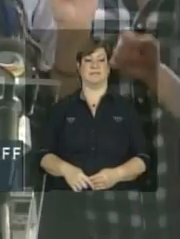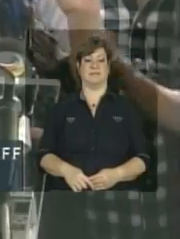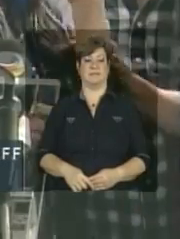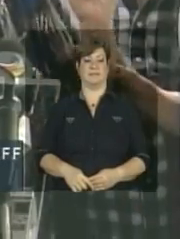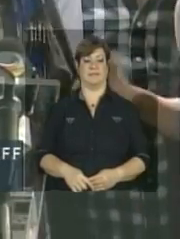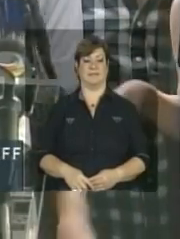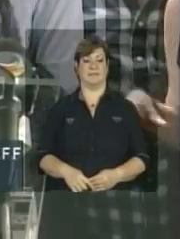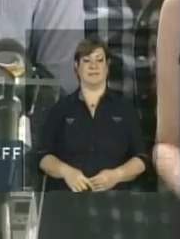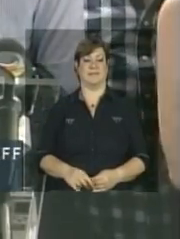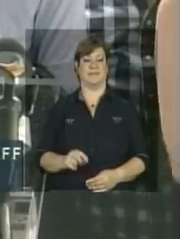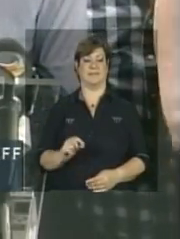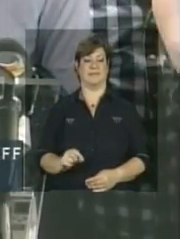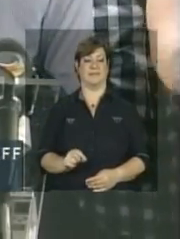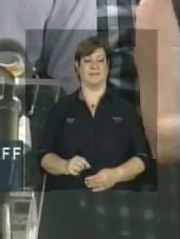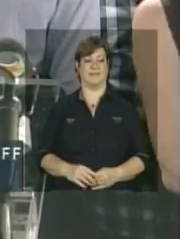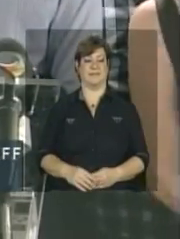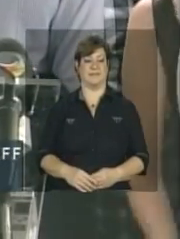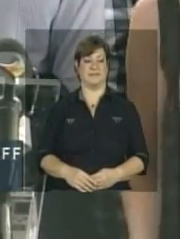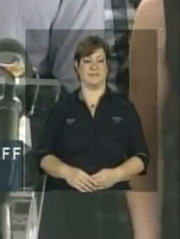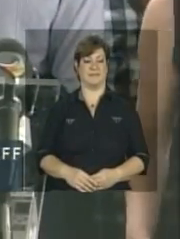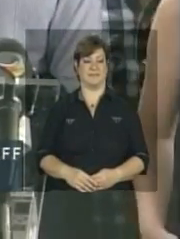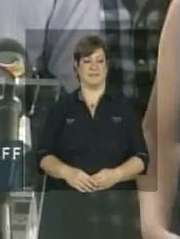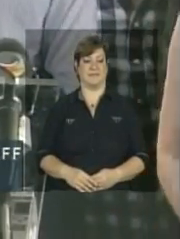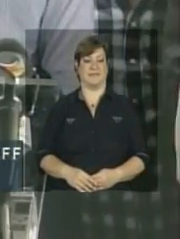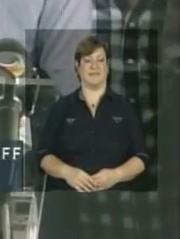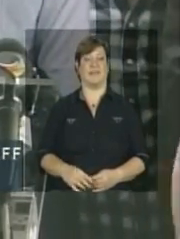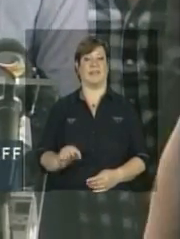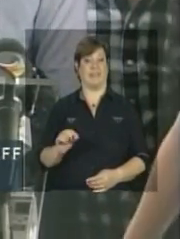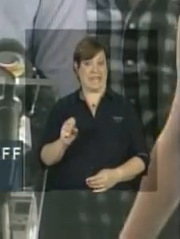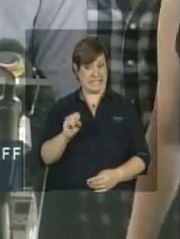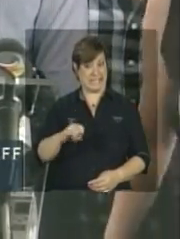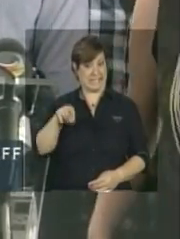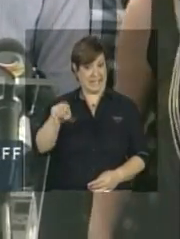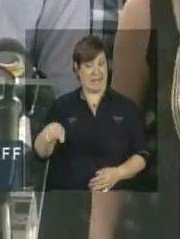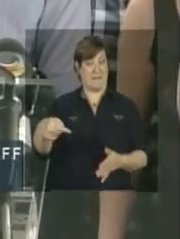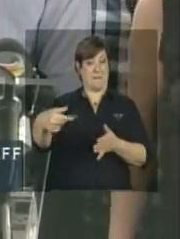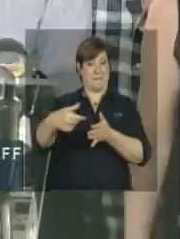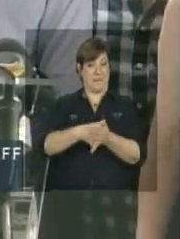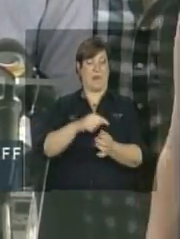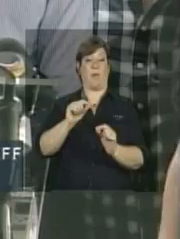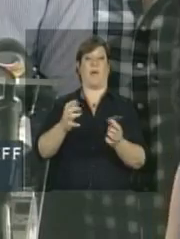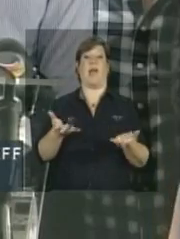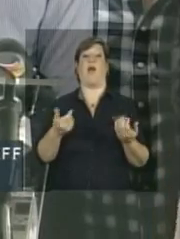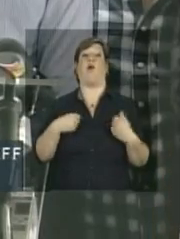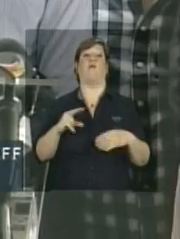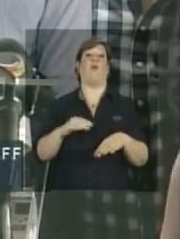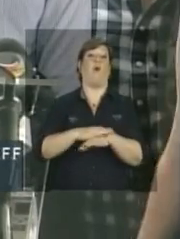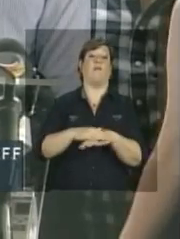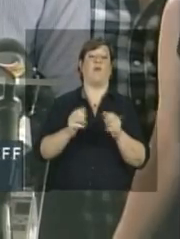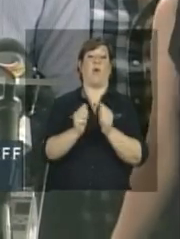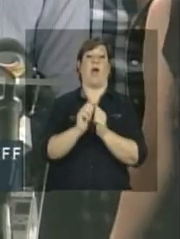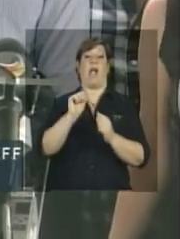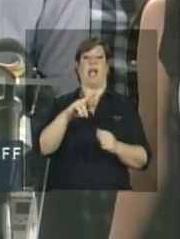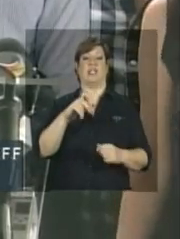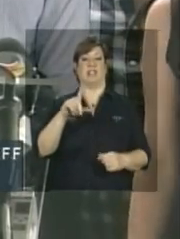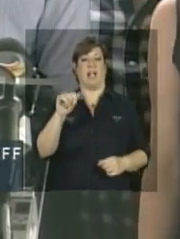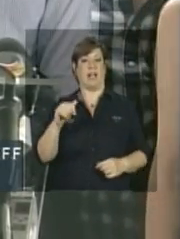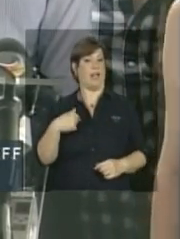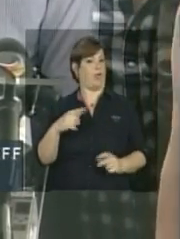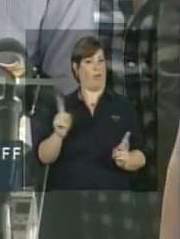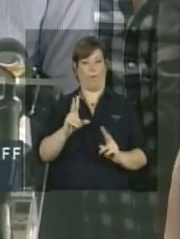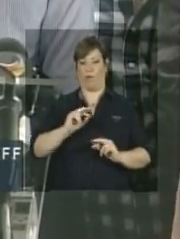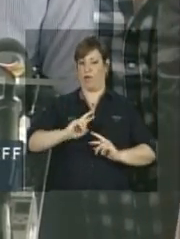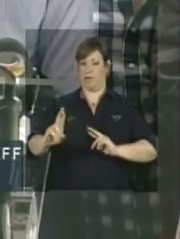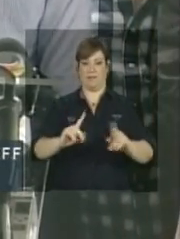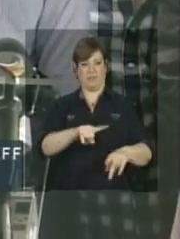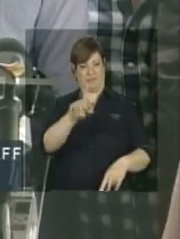Presidente, ela é a única de Brasília. Ela, eu falei, se ela perguntar o que, é que eu vou conversar com a Angela Merkel, eu não vou responder,